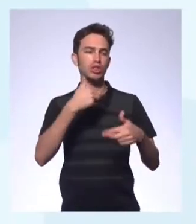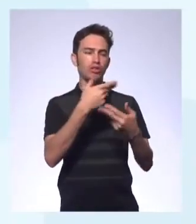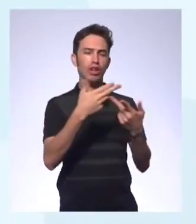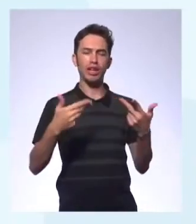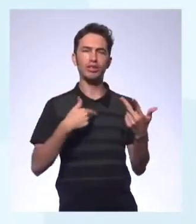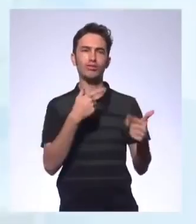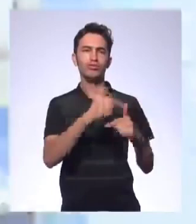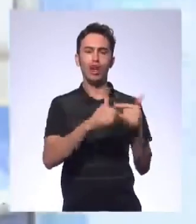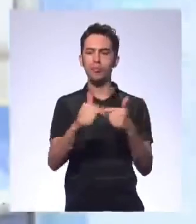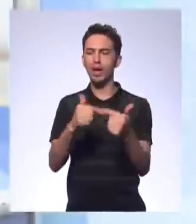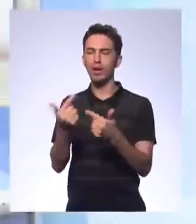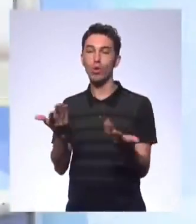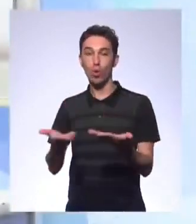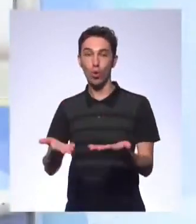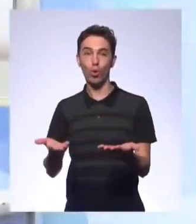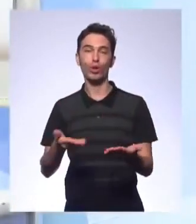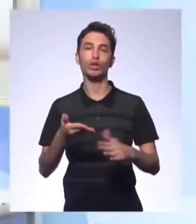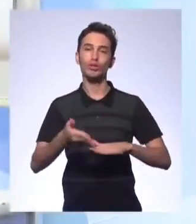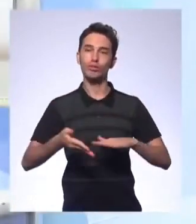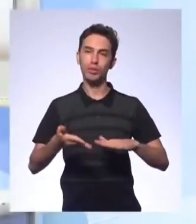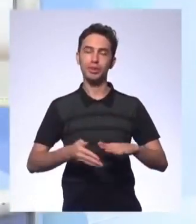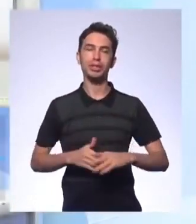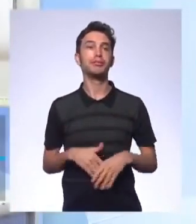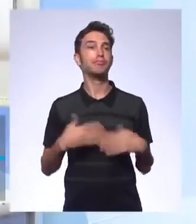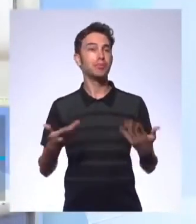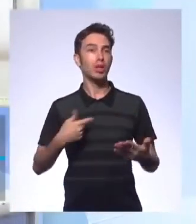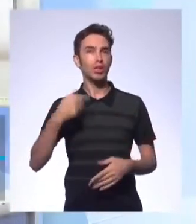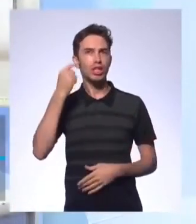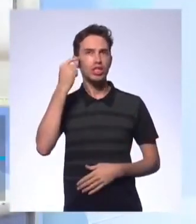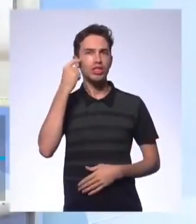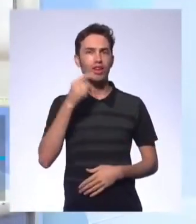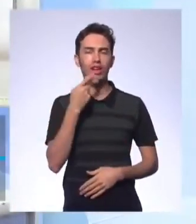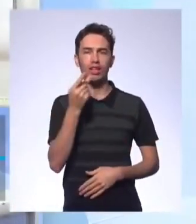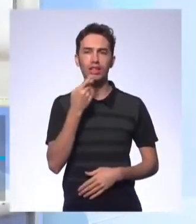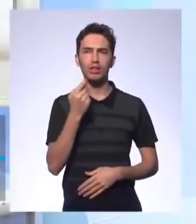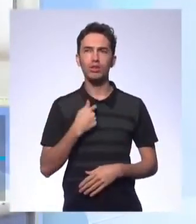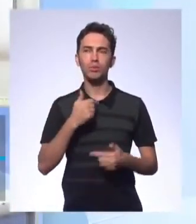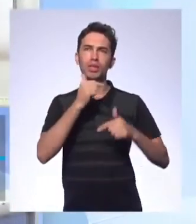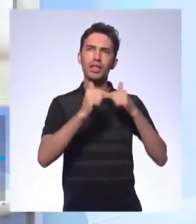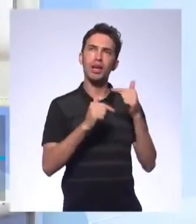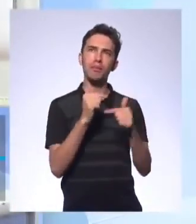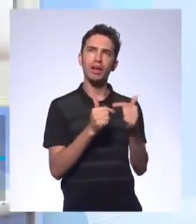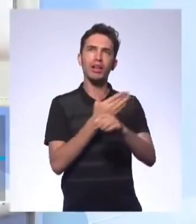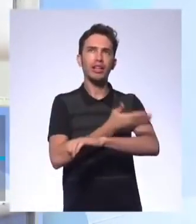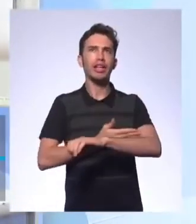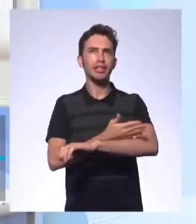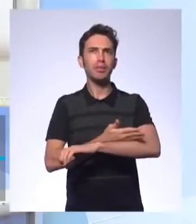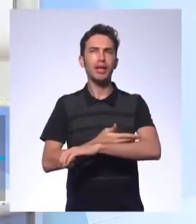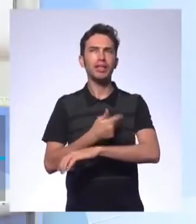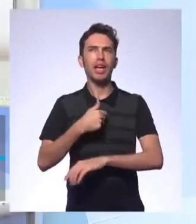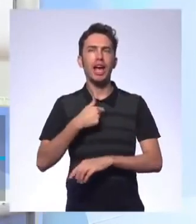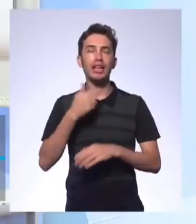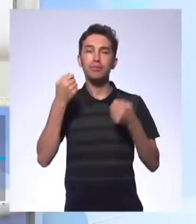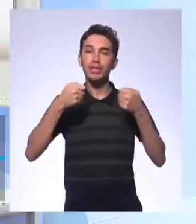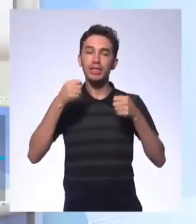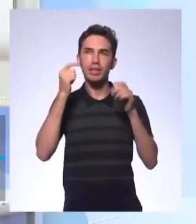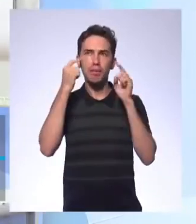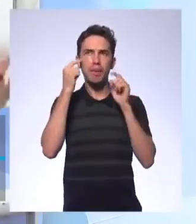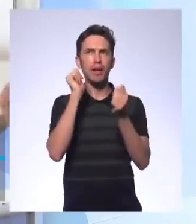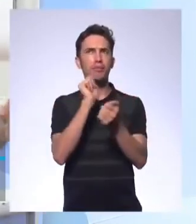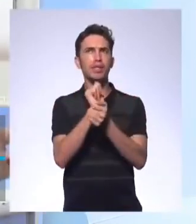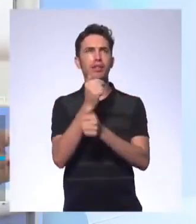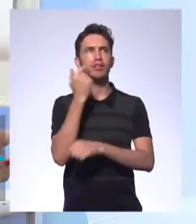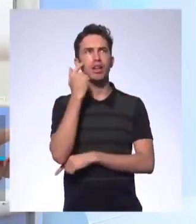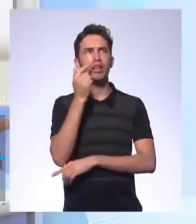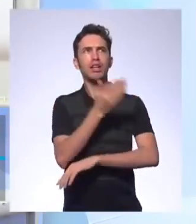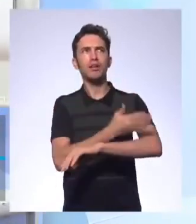atualidade. Então, quando falamos de trabalho, aí no contexto histórico, precisamos pensar em qual período nós estamos falando? Então, quando